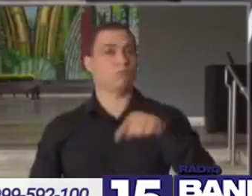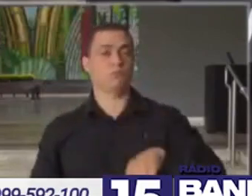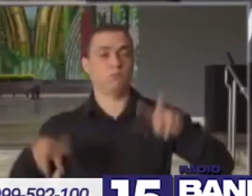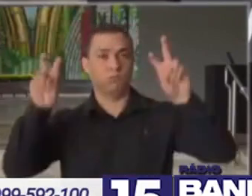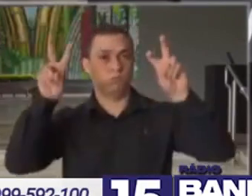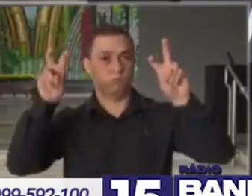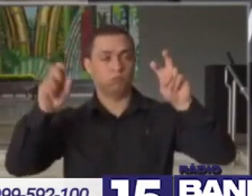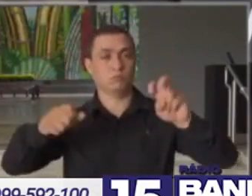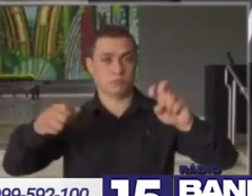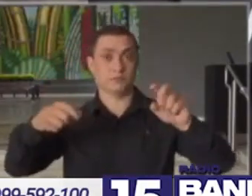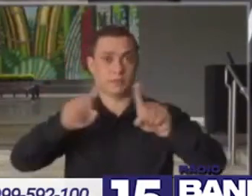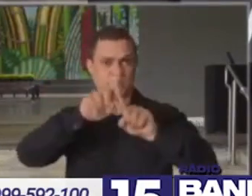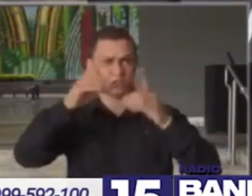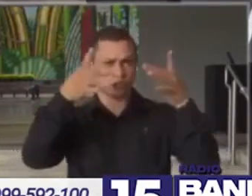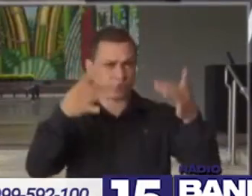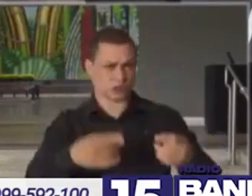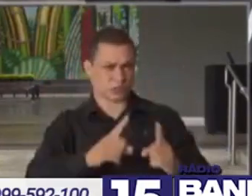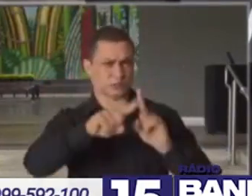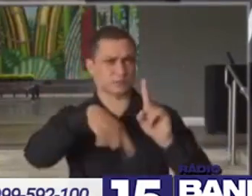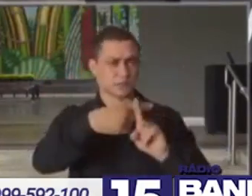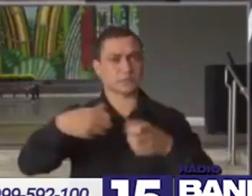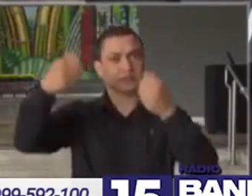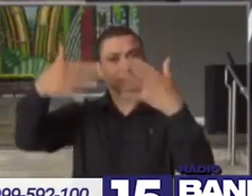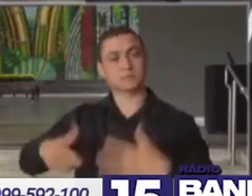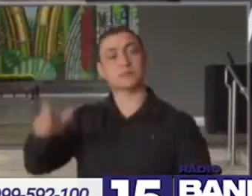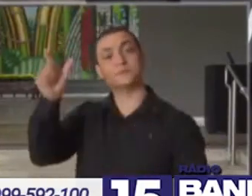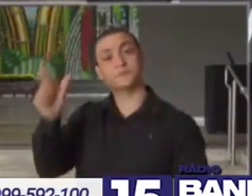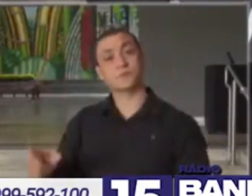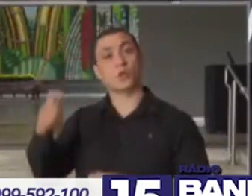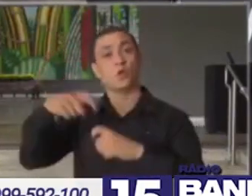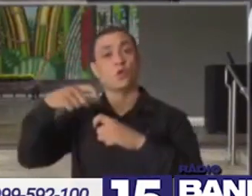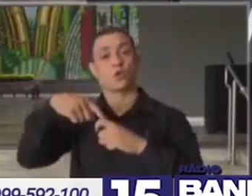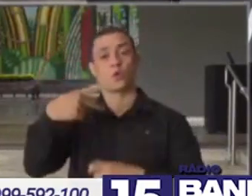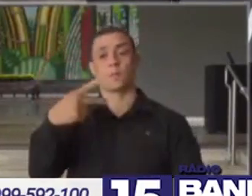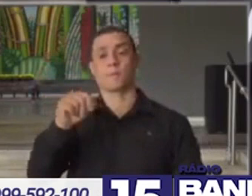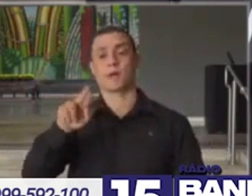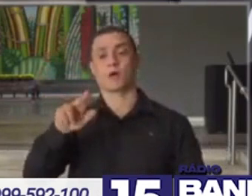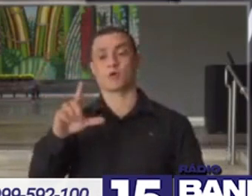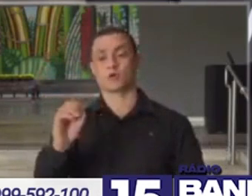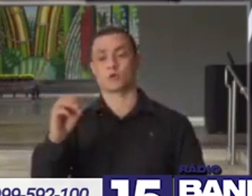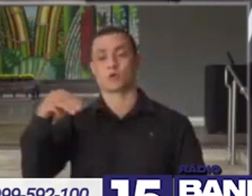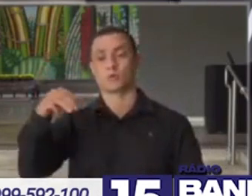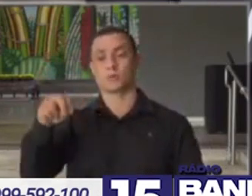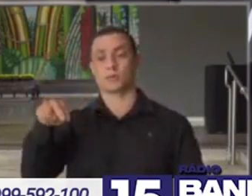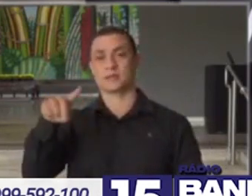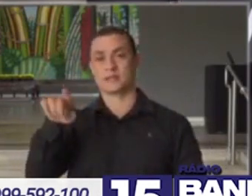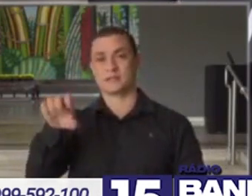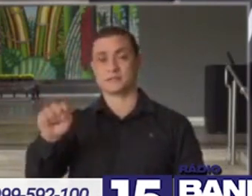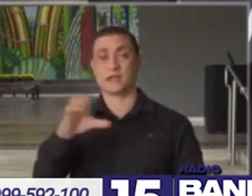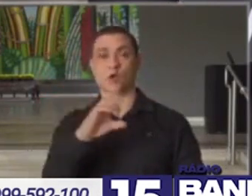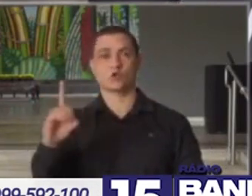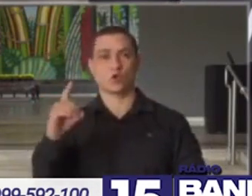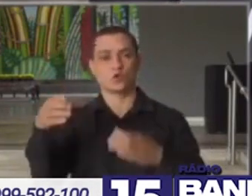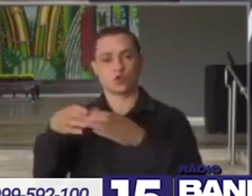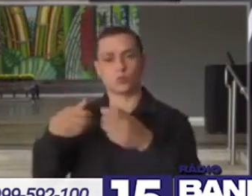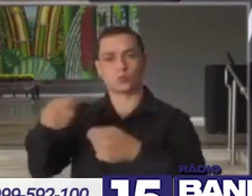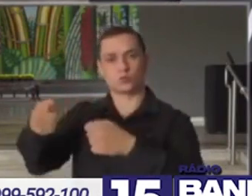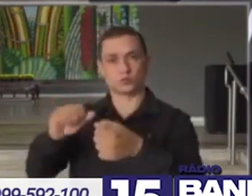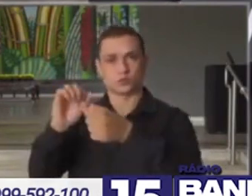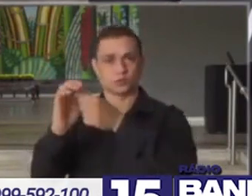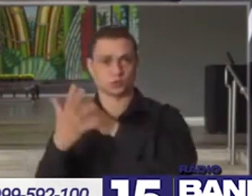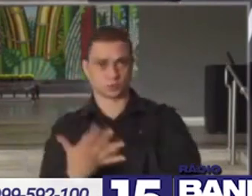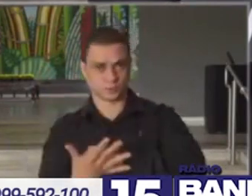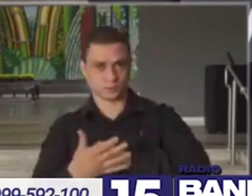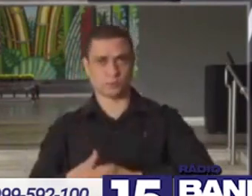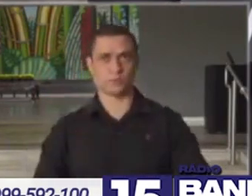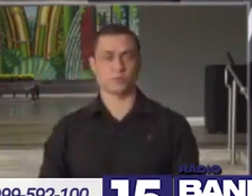semana. Isso, evidentemente, de acordo com a classificação de cada região do estado no Plano